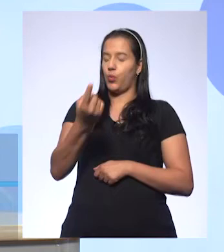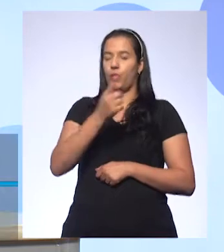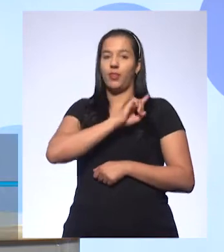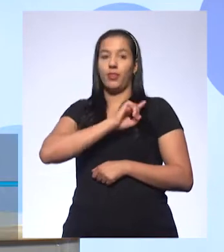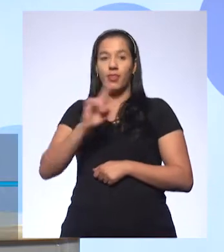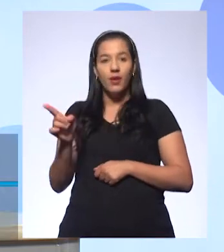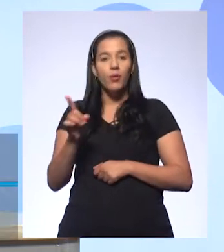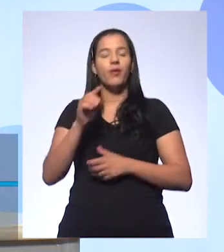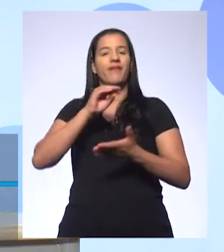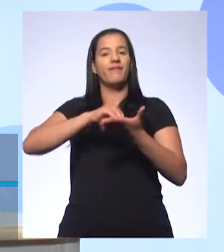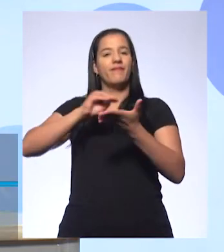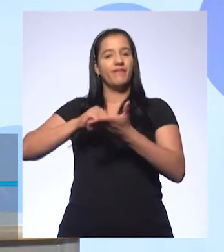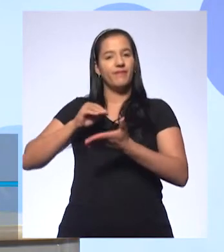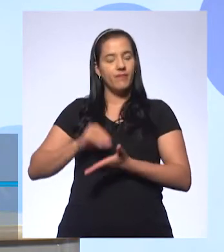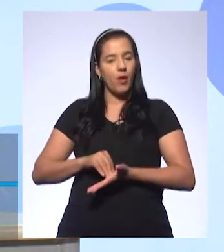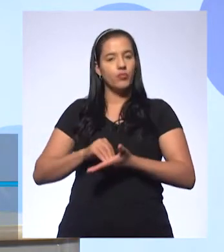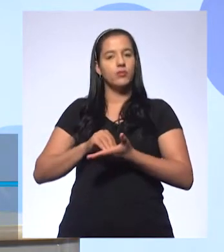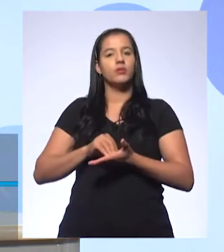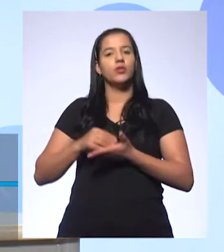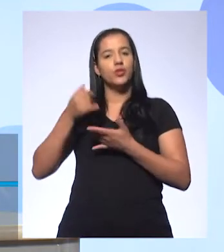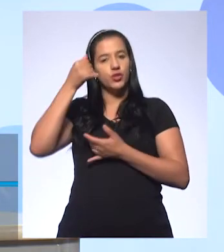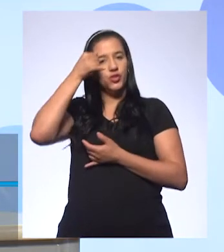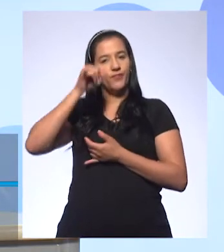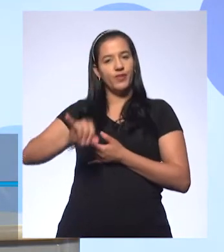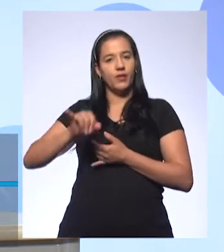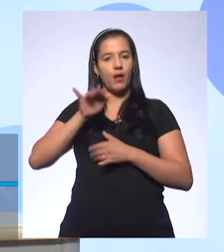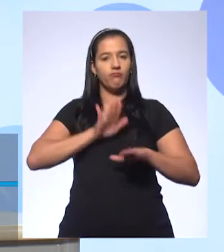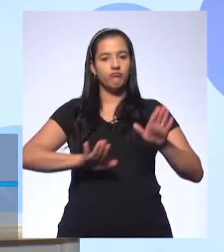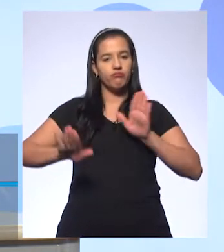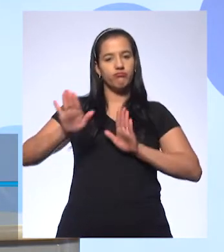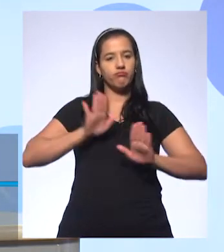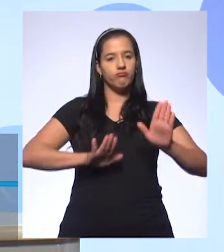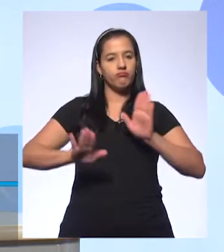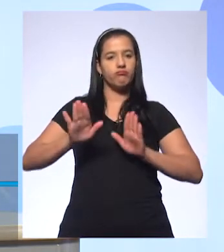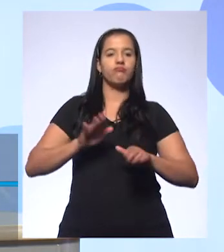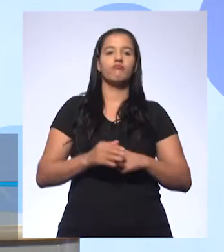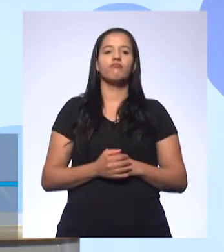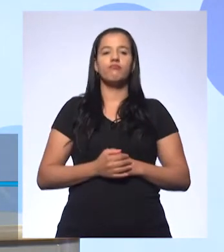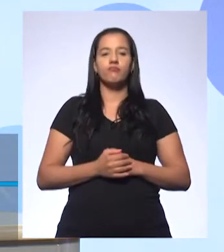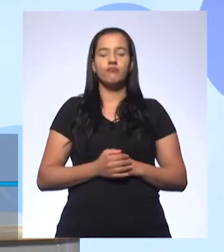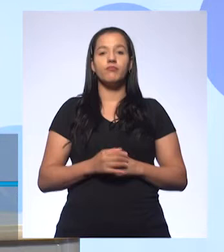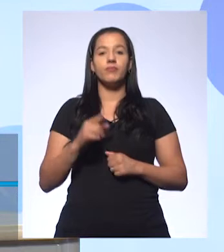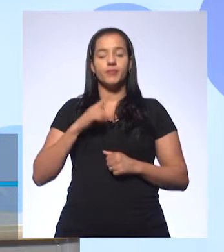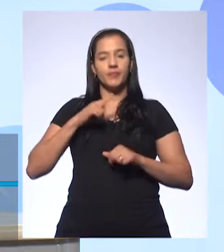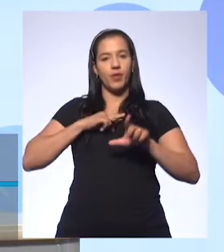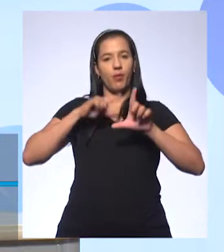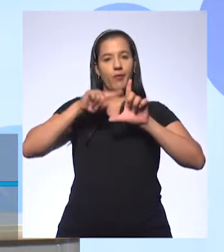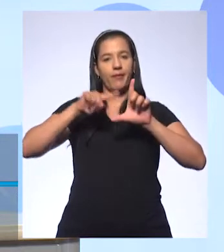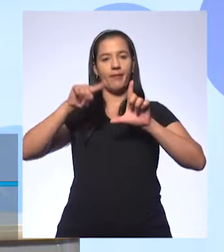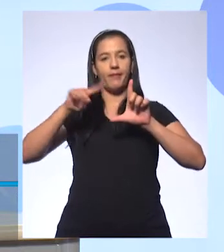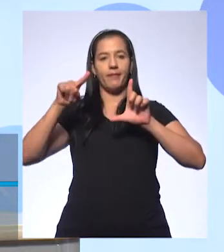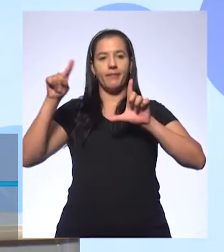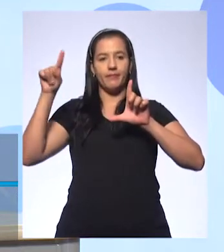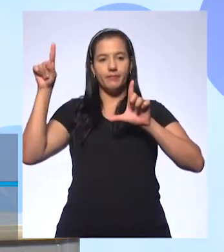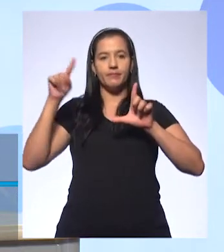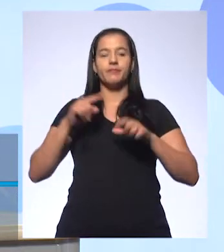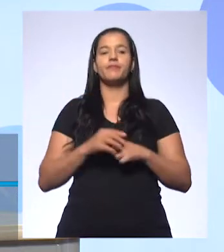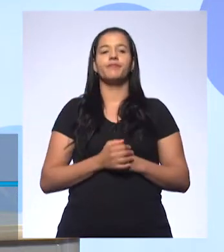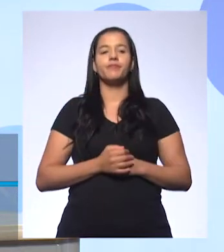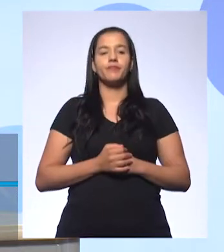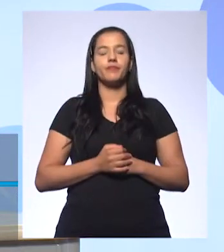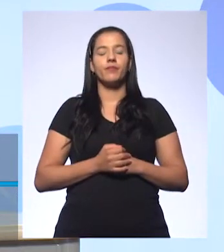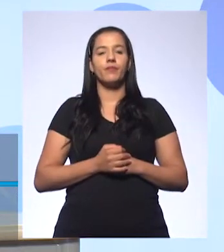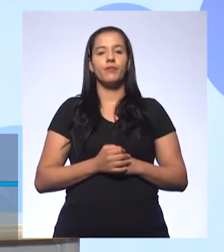devido à falta de prevenção, ele colocou como uma sistemática, porque o número ali no gráfico está subindo, não é isso? Sim.